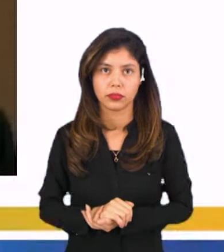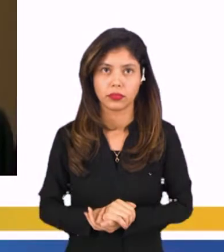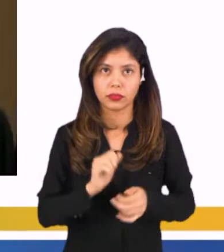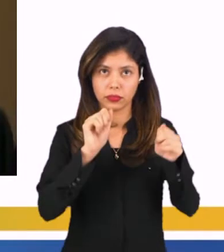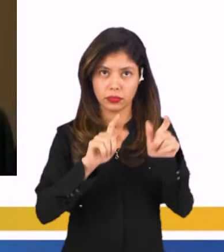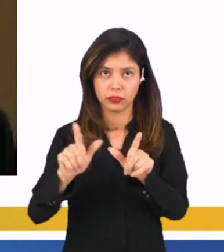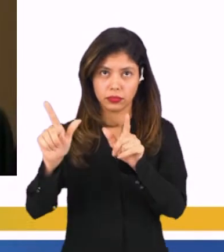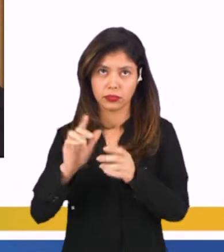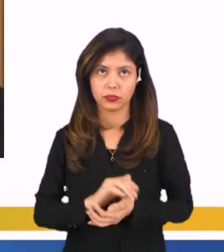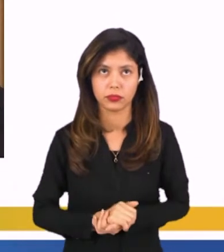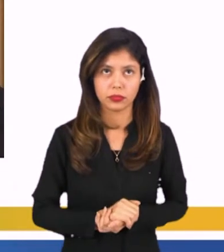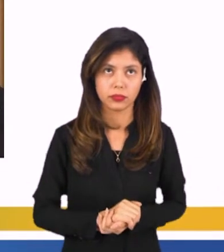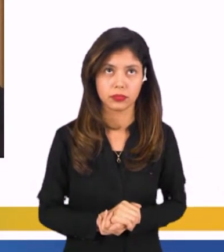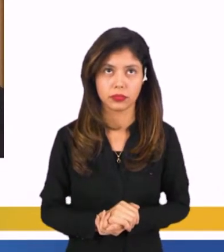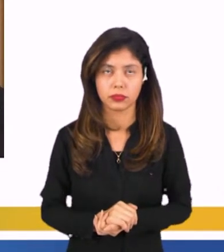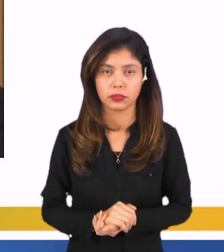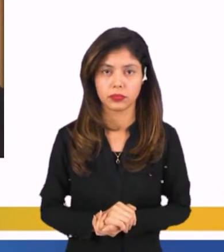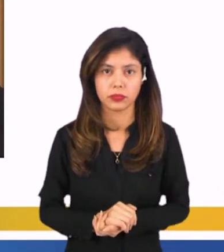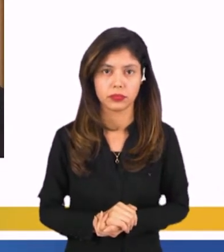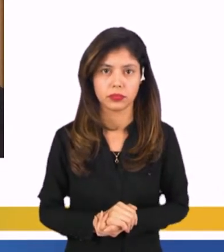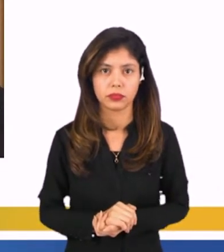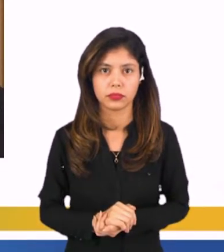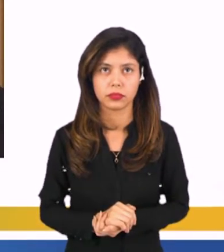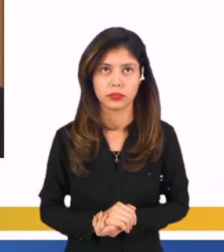próximo slide.